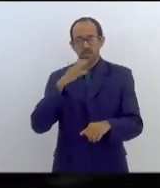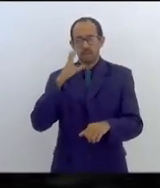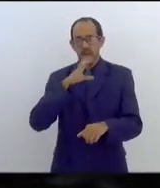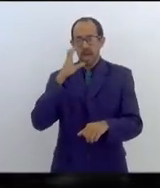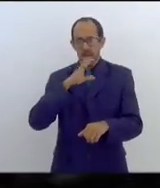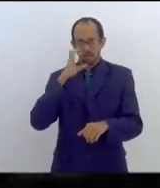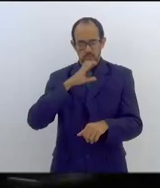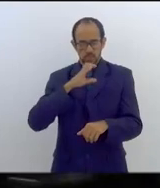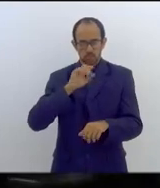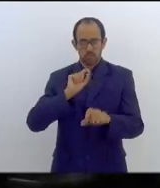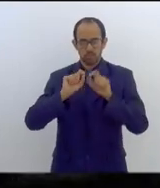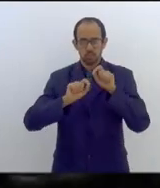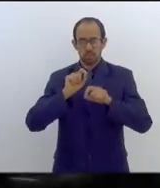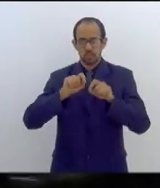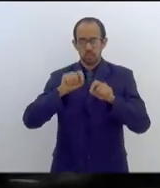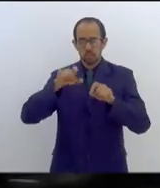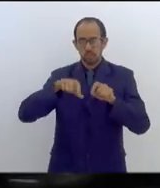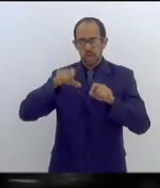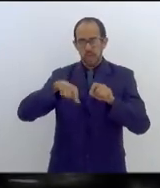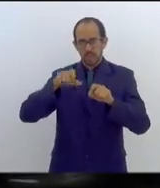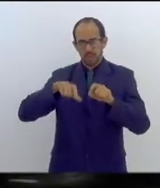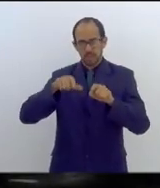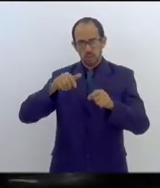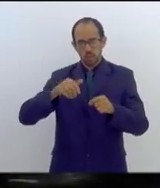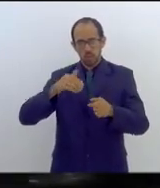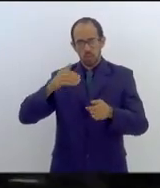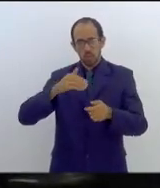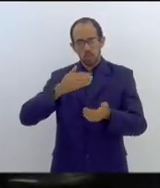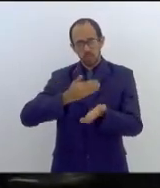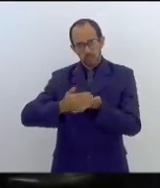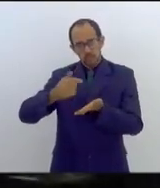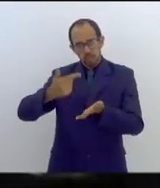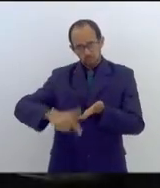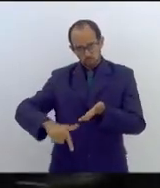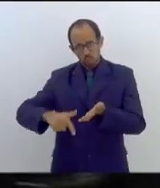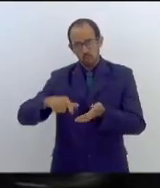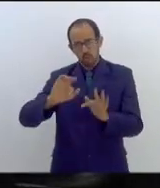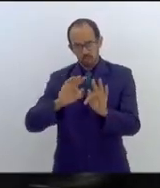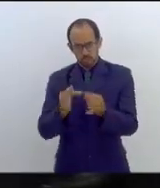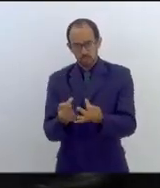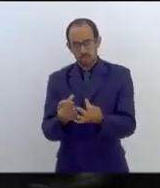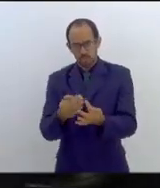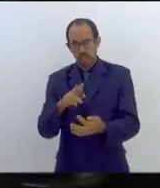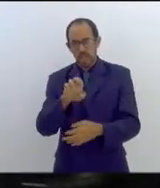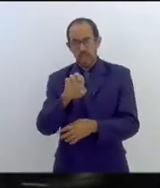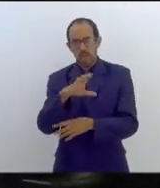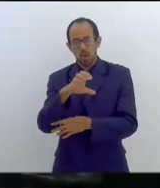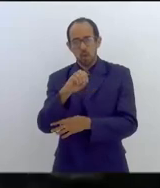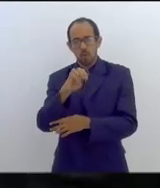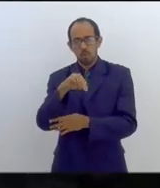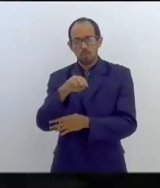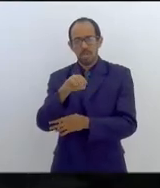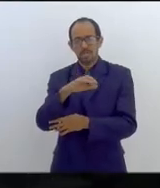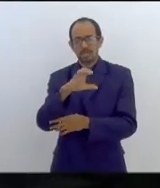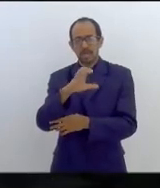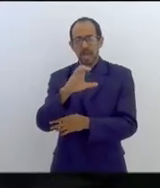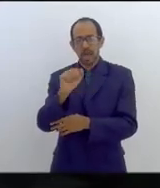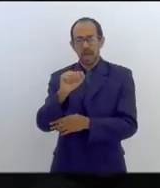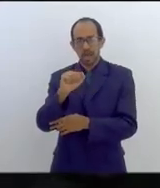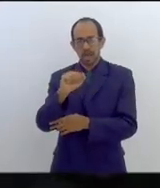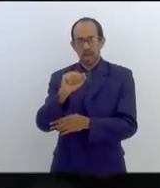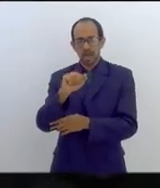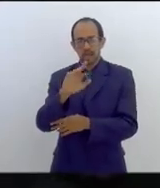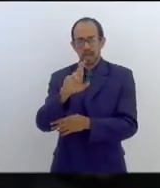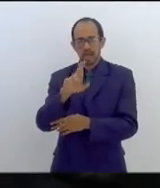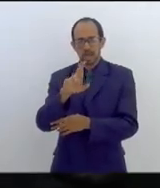rapidamente, né, o cartão Recomeçar para essas famílias. A gente sabe que tem ações sendo